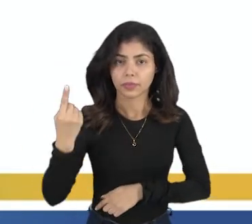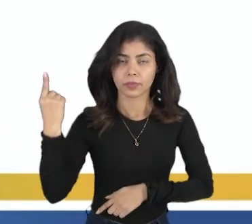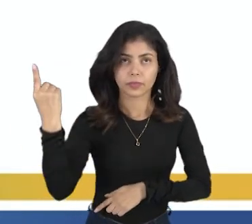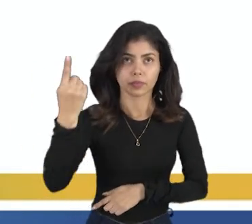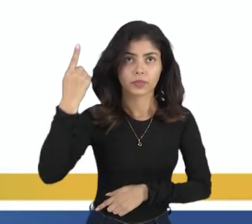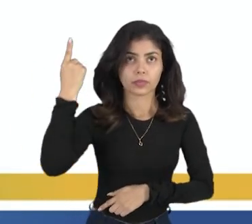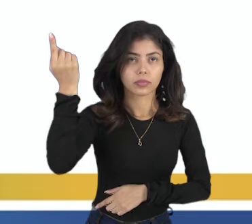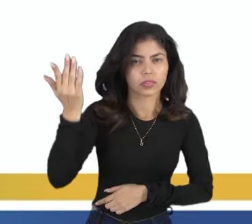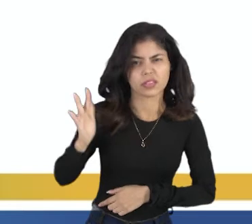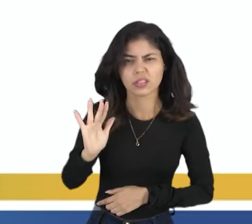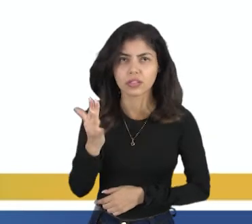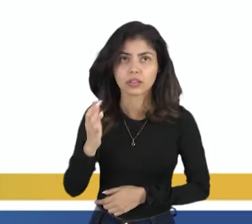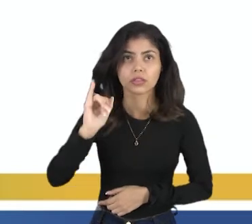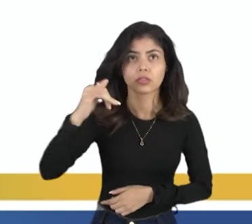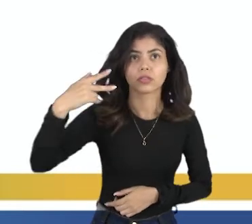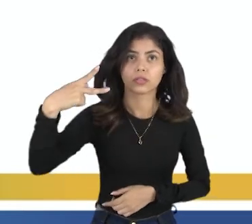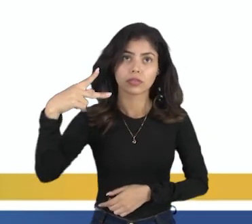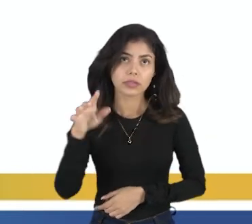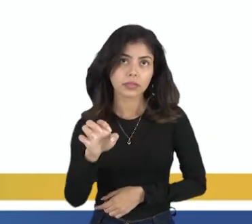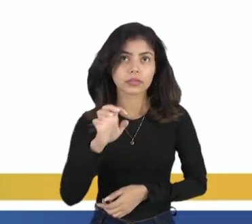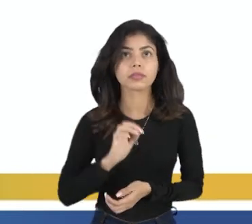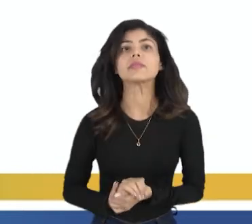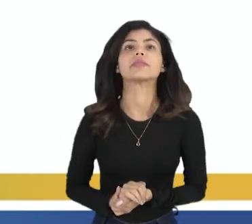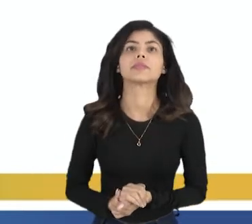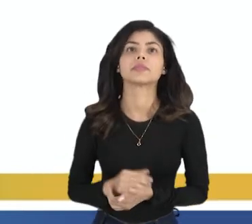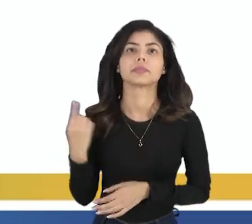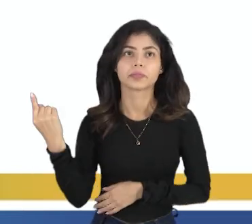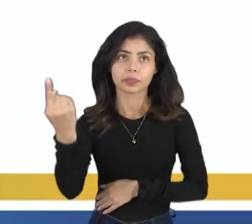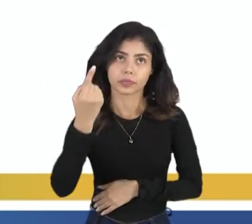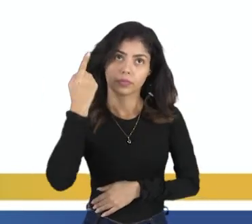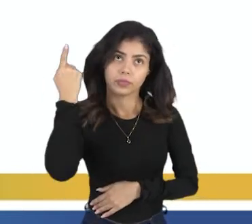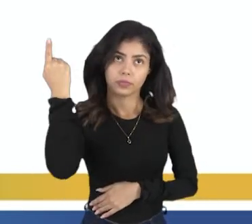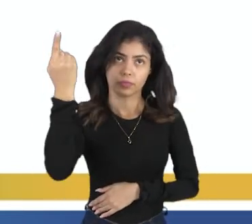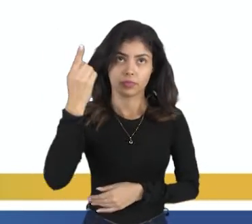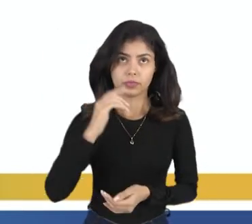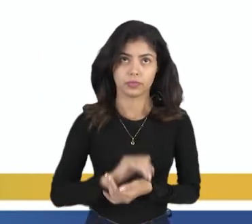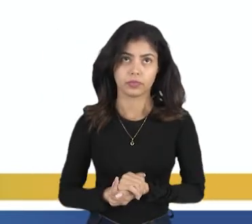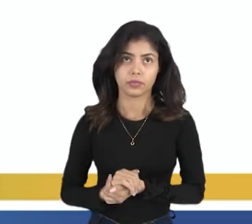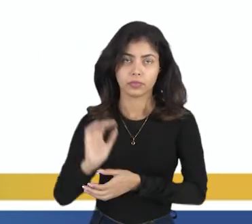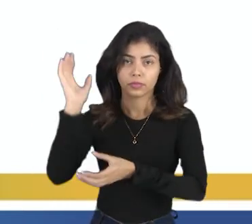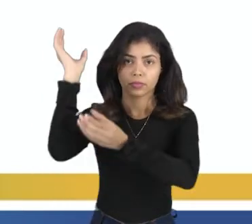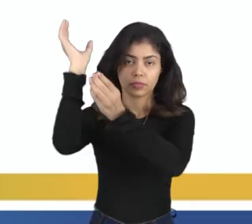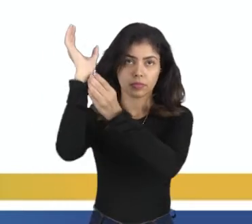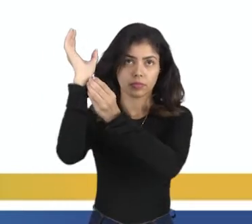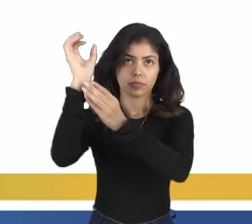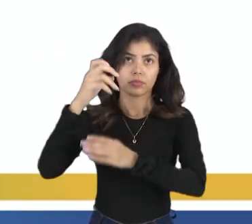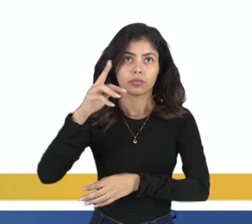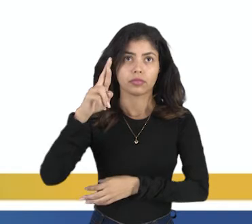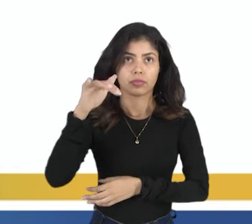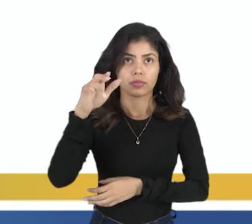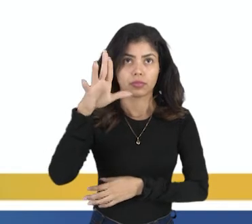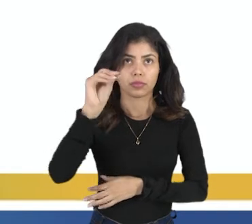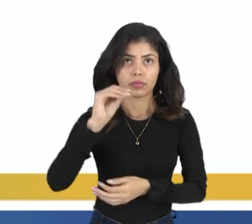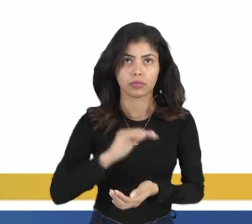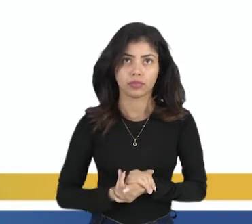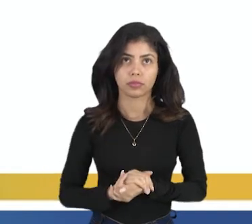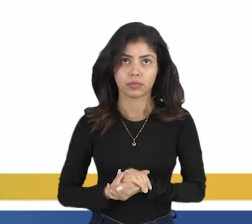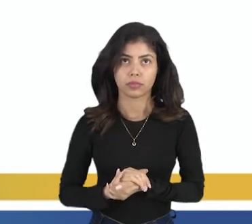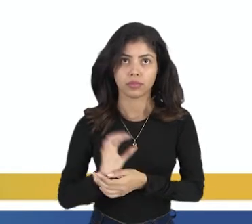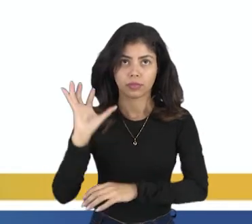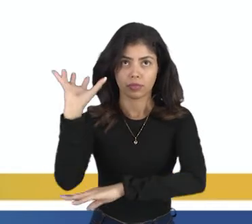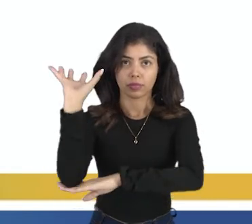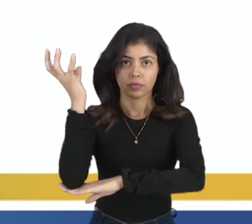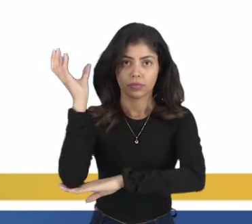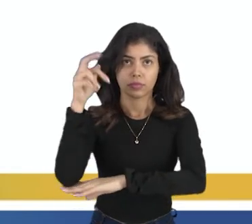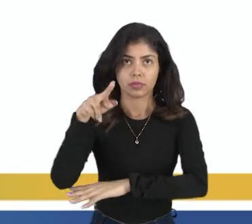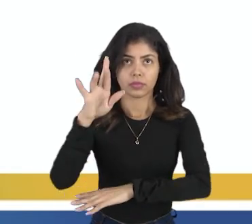Letra C. A altura média de um ipê está entre as alturas médias de uma castanheira e de